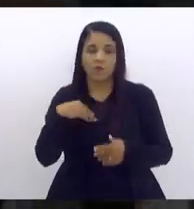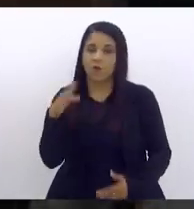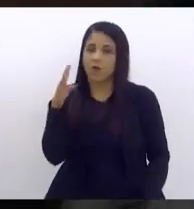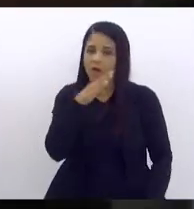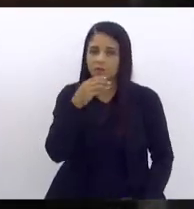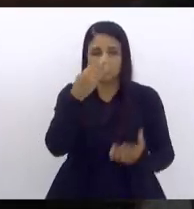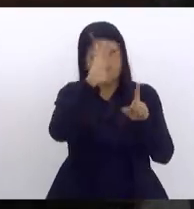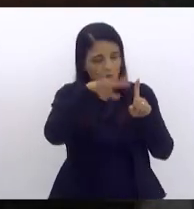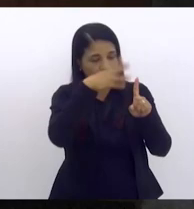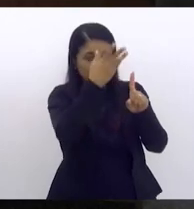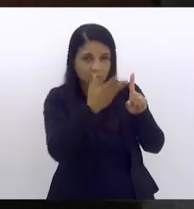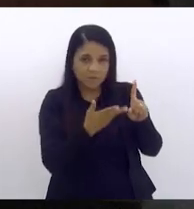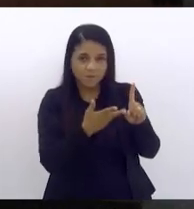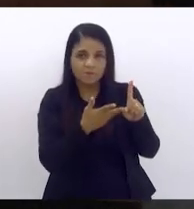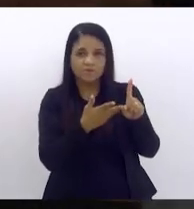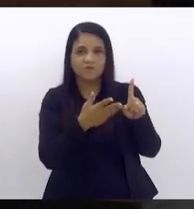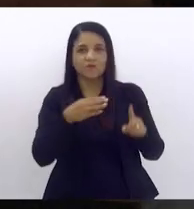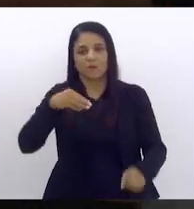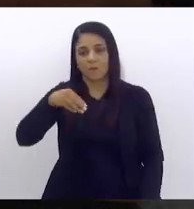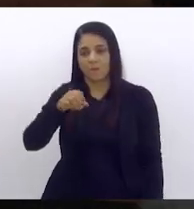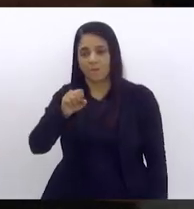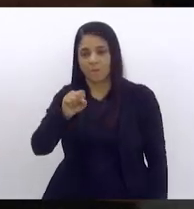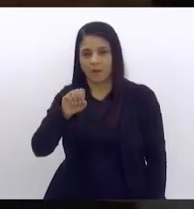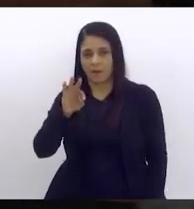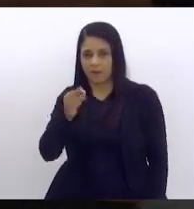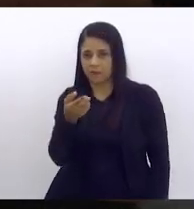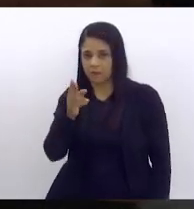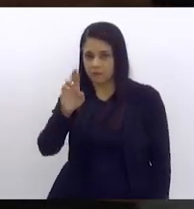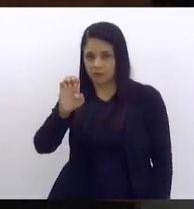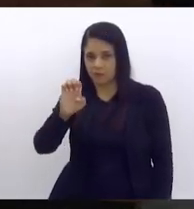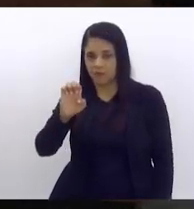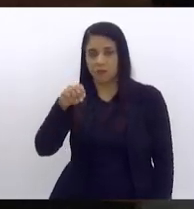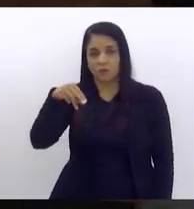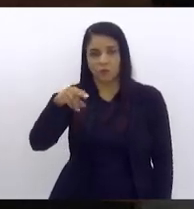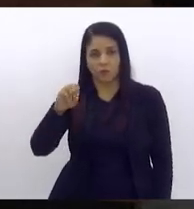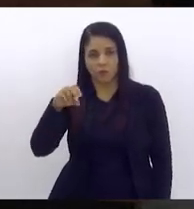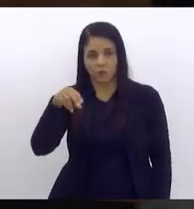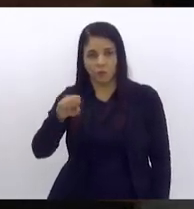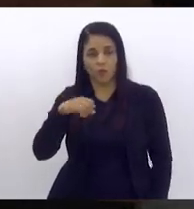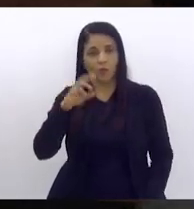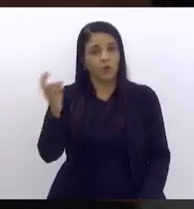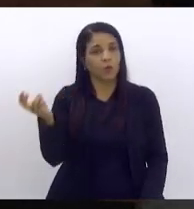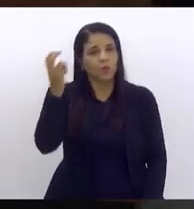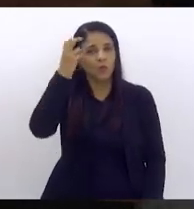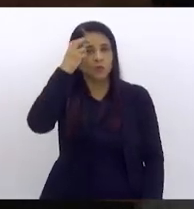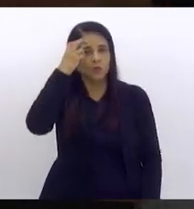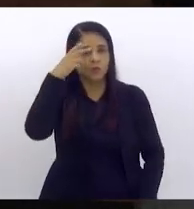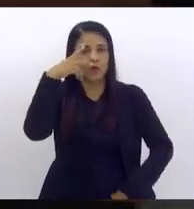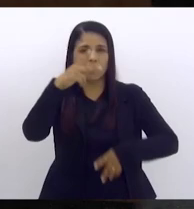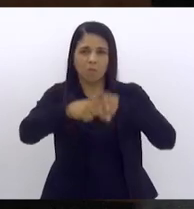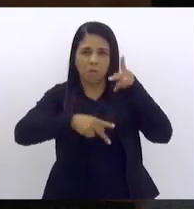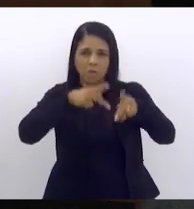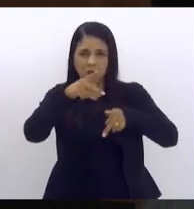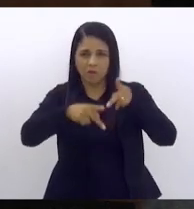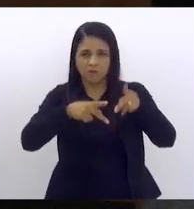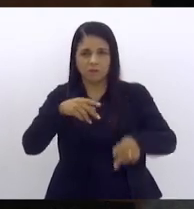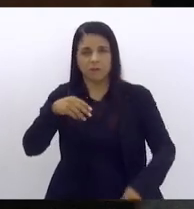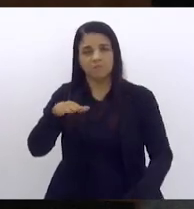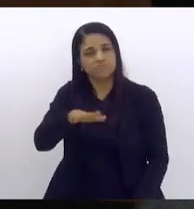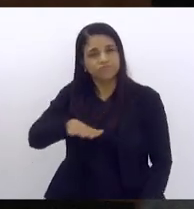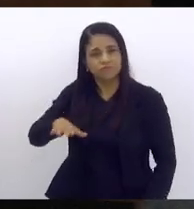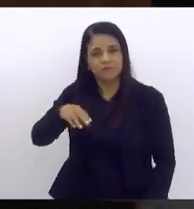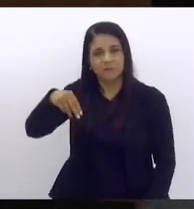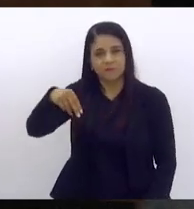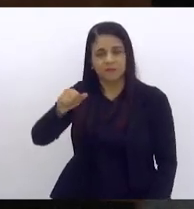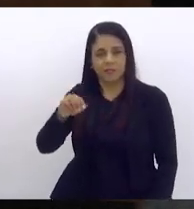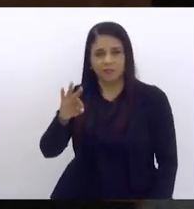essa homenagem ao mestre Nonô, que é um mestre da cultura popular lá de Natividade, será